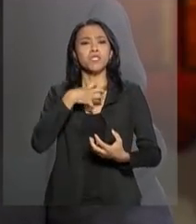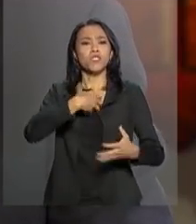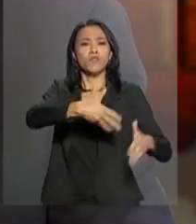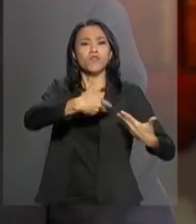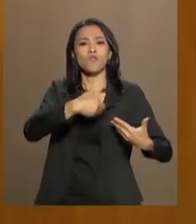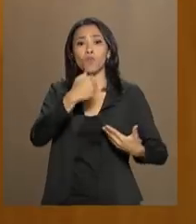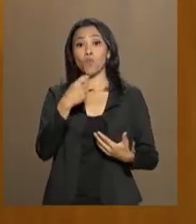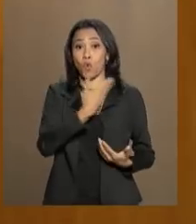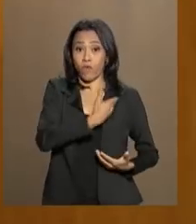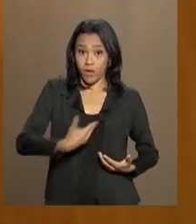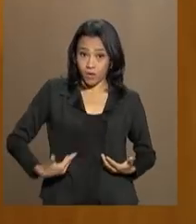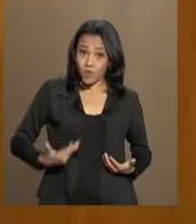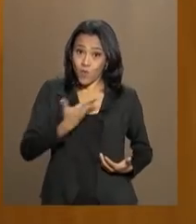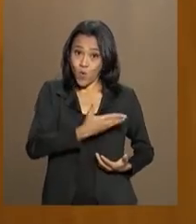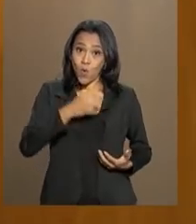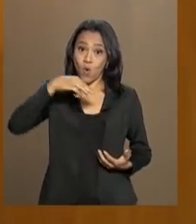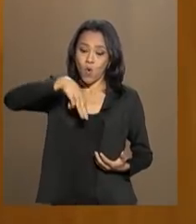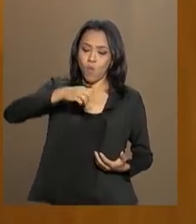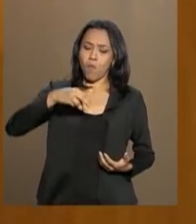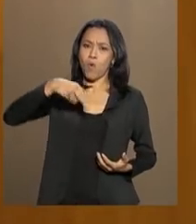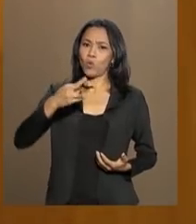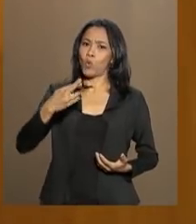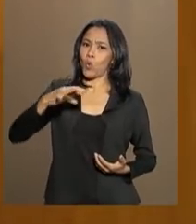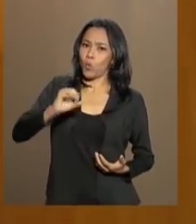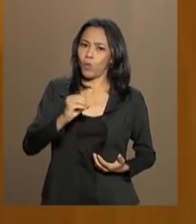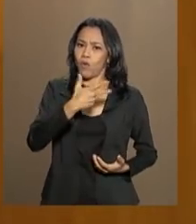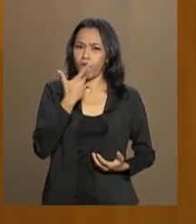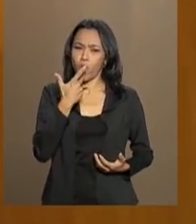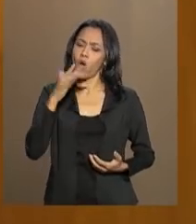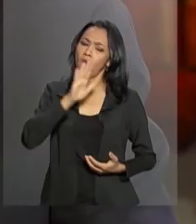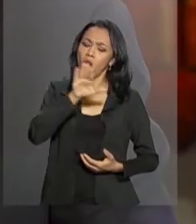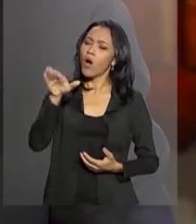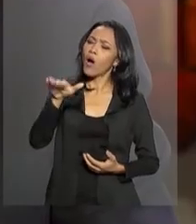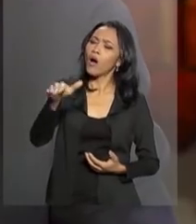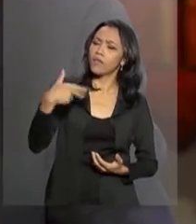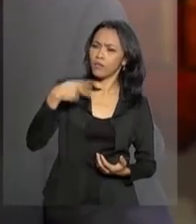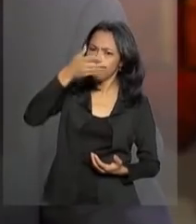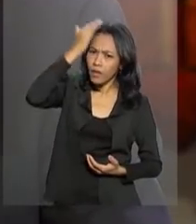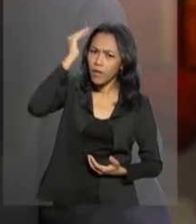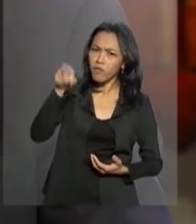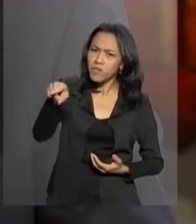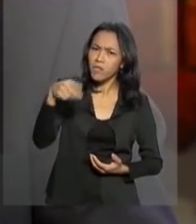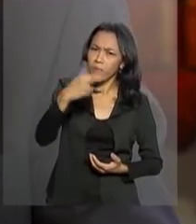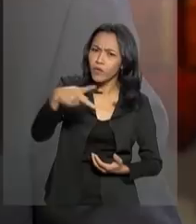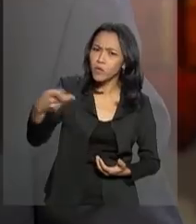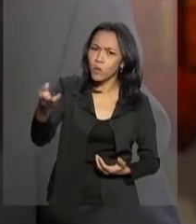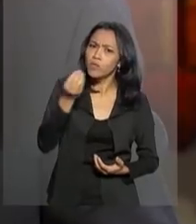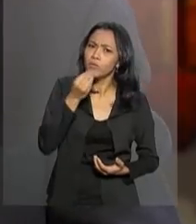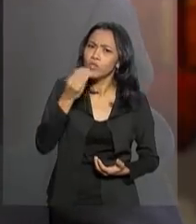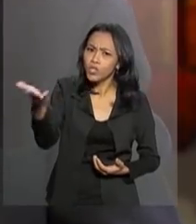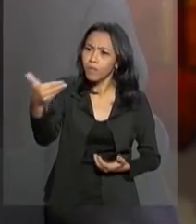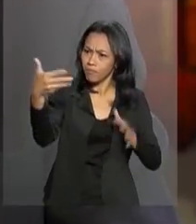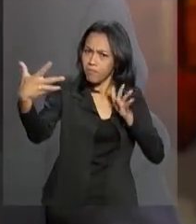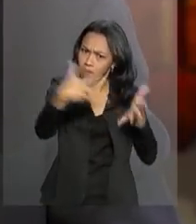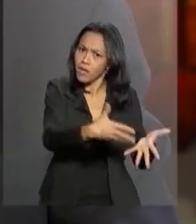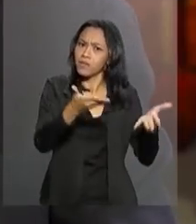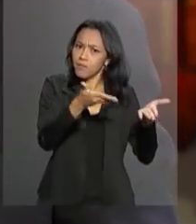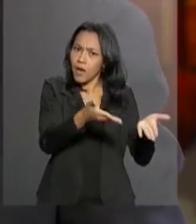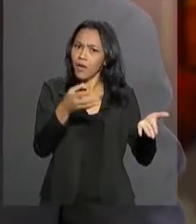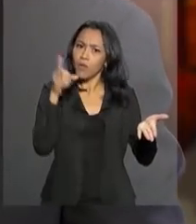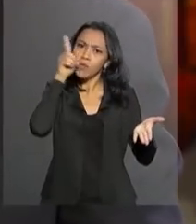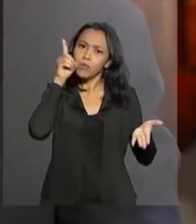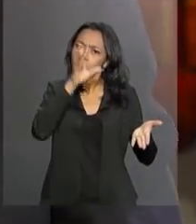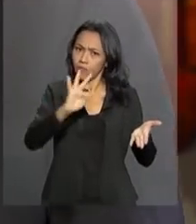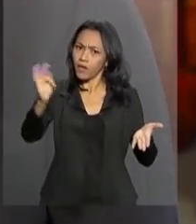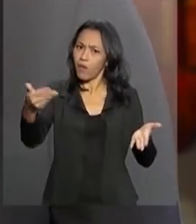governador Montoro, que me disse, olha, Temer, você é professor de Direito Constitucional, vem aí a Constituinte, você poderia se candidatar a deputado federal.